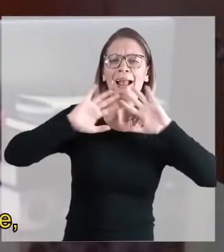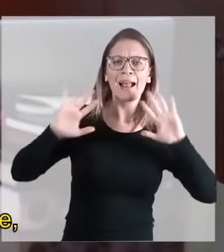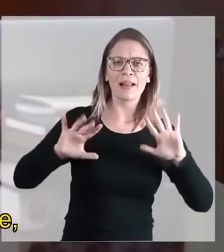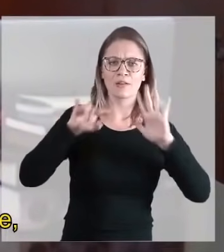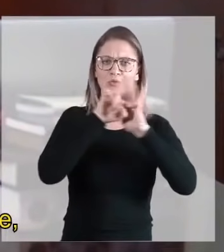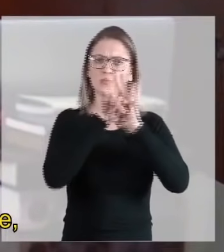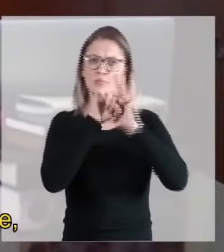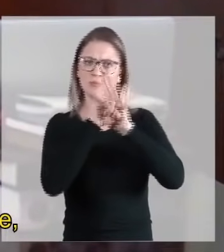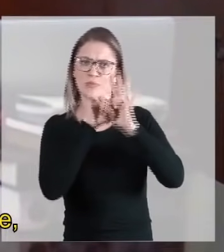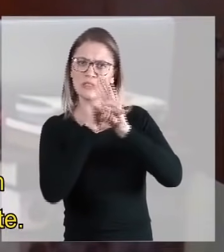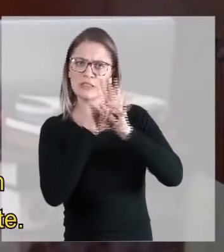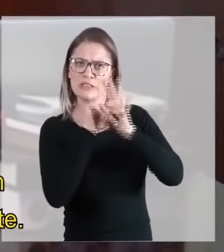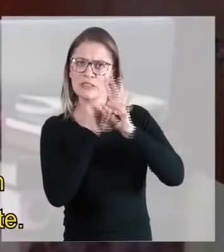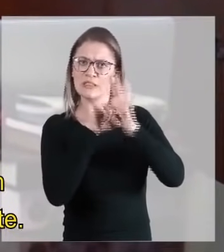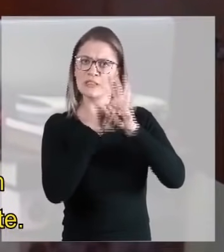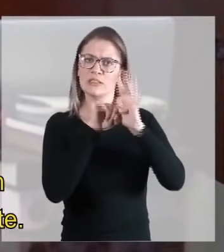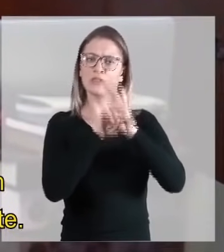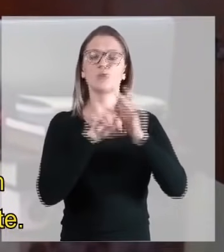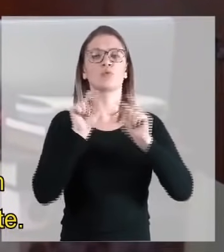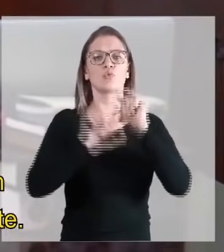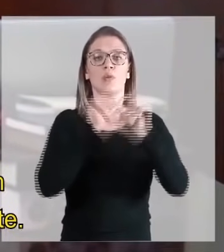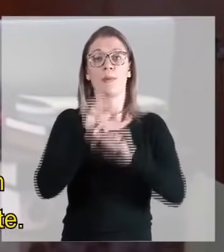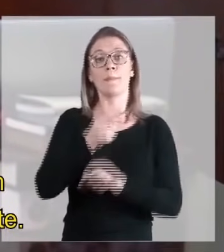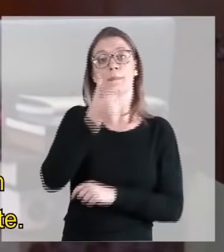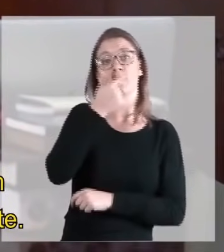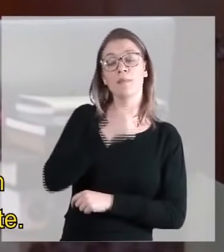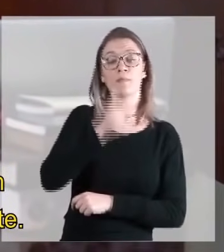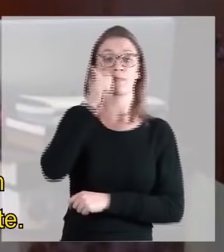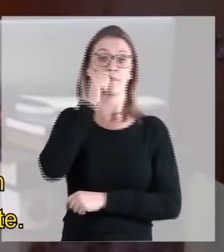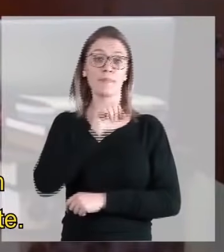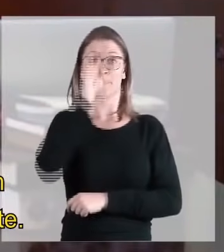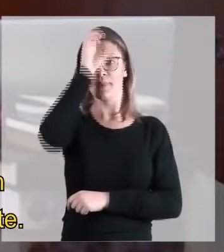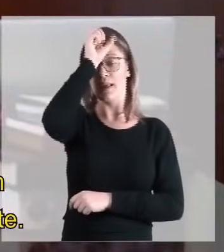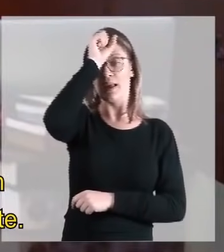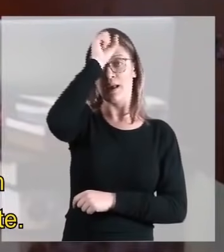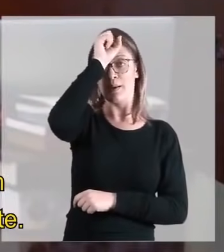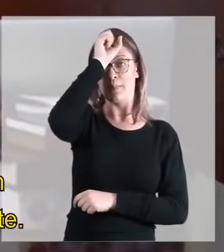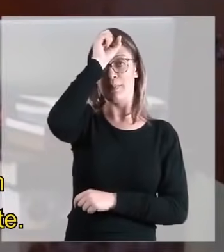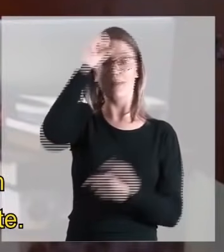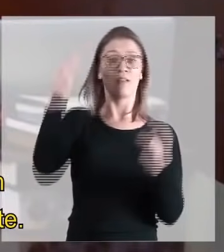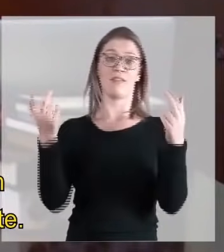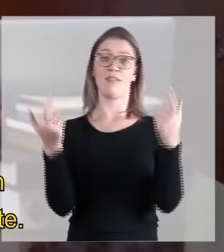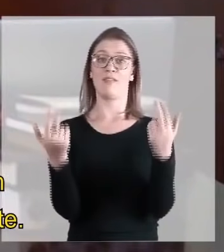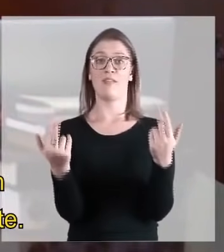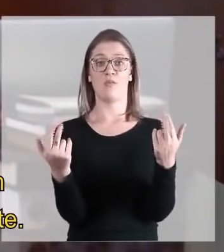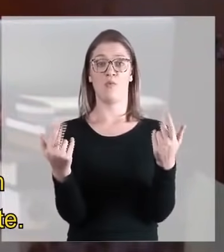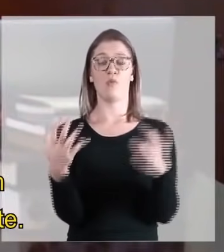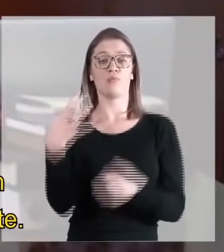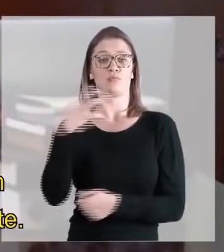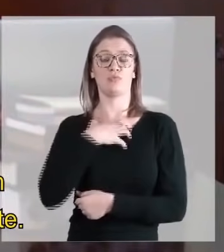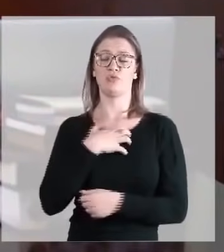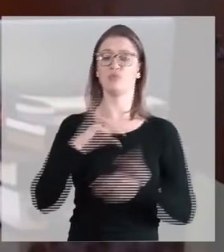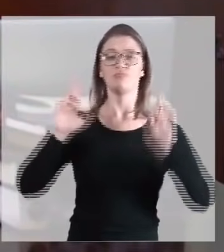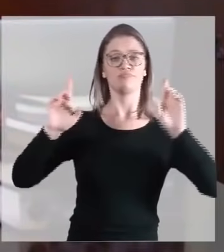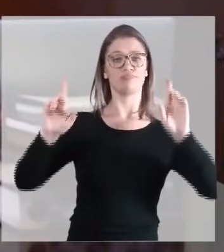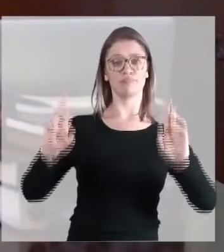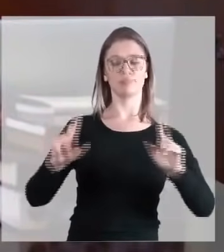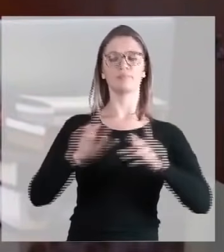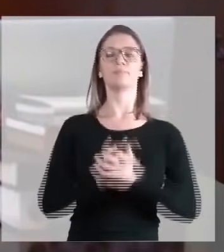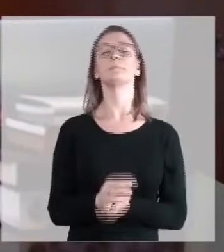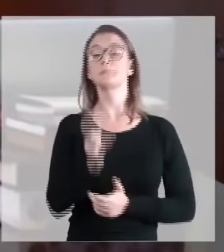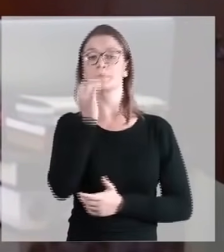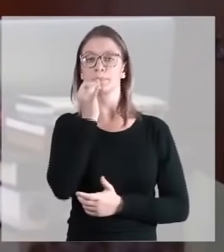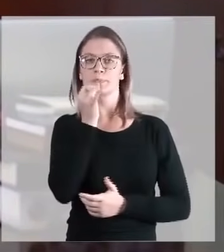pesquisadores apresentados por ele que meninas e meninos aprendem as mesmas coisas de forma diferente. Por